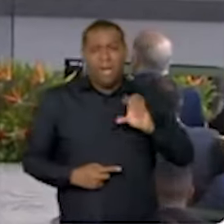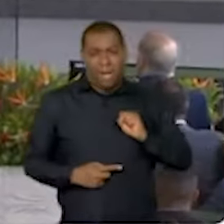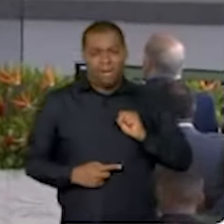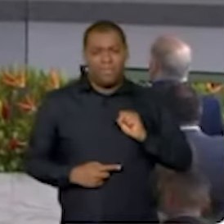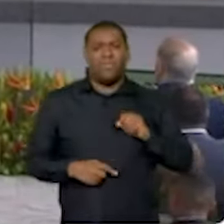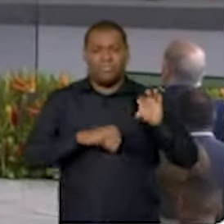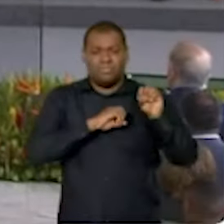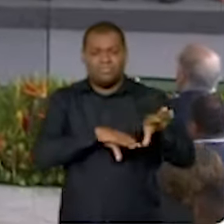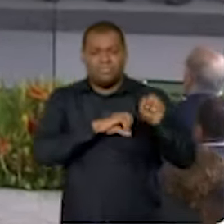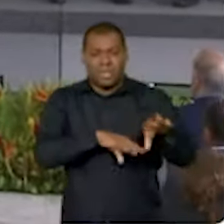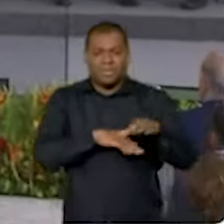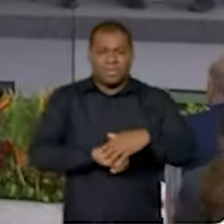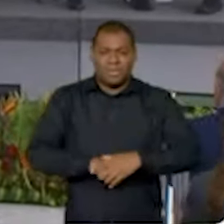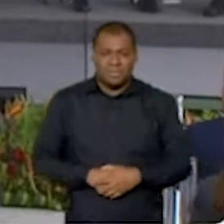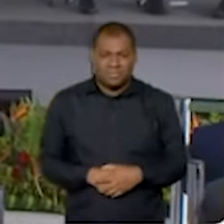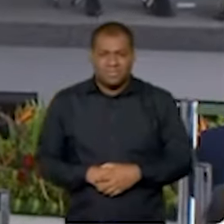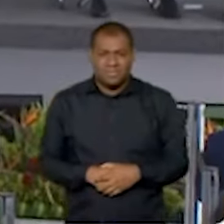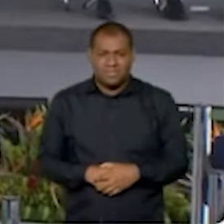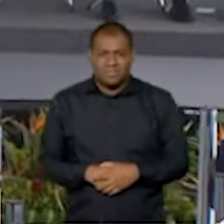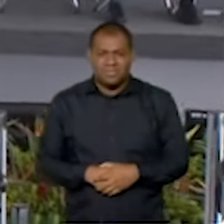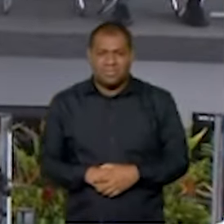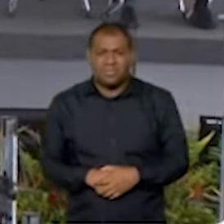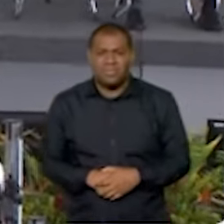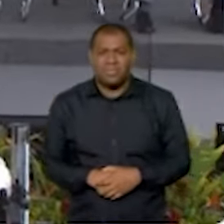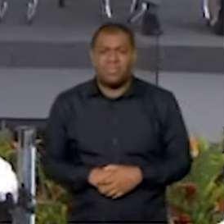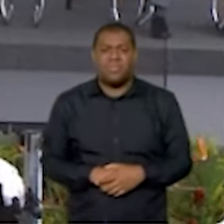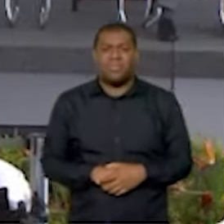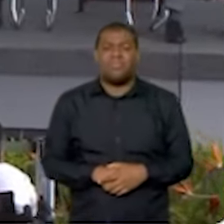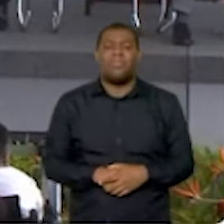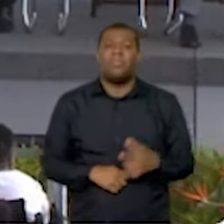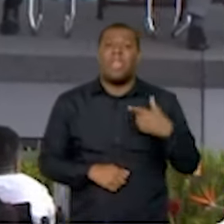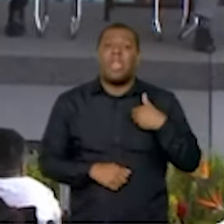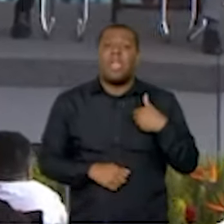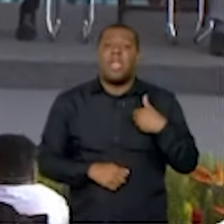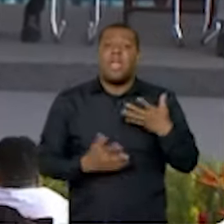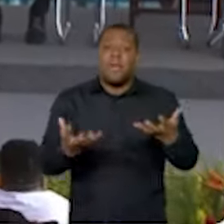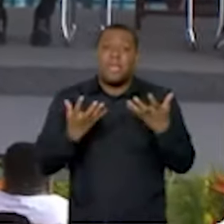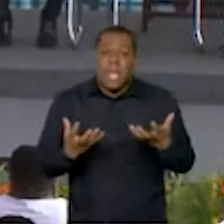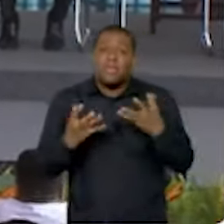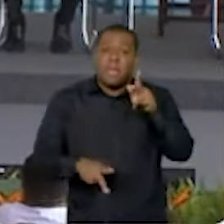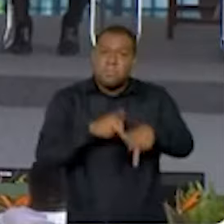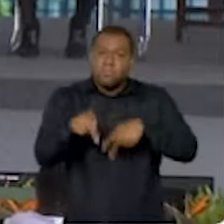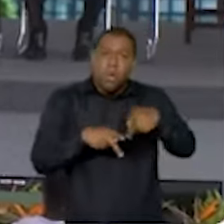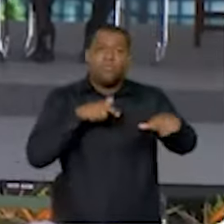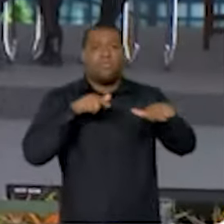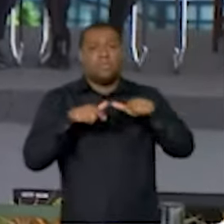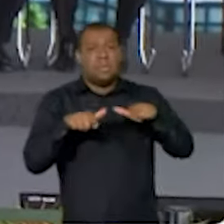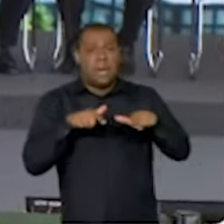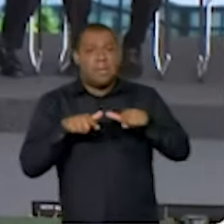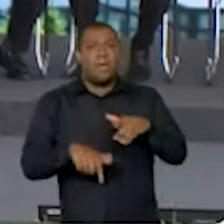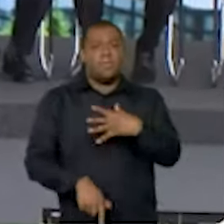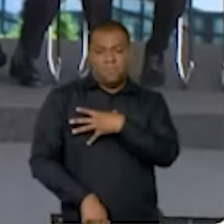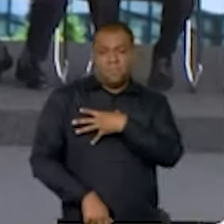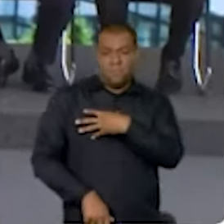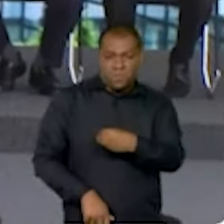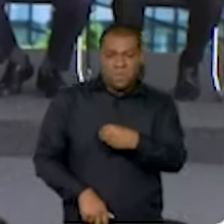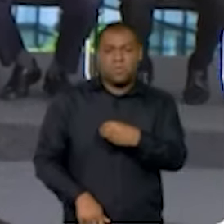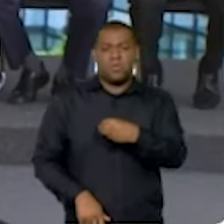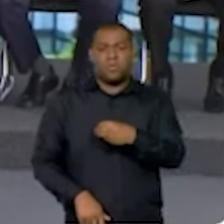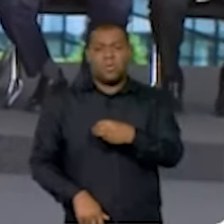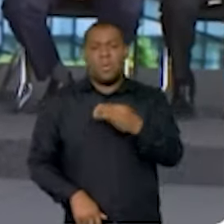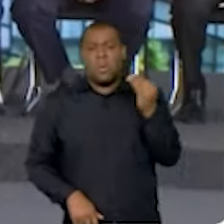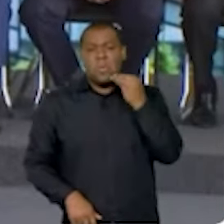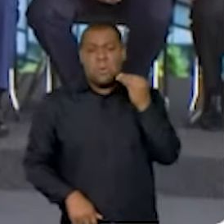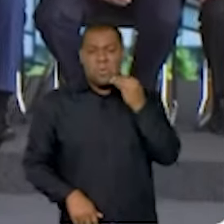fiz quase que uma profissão de fé. Eu quero que os filhos dos trabalhadores tenham aquilo que os filhos da